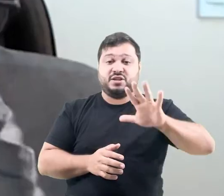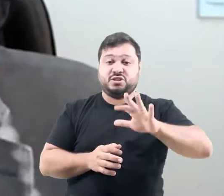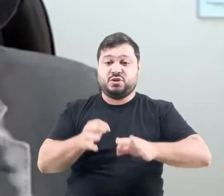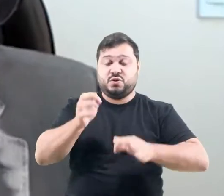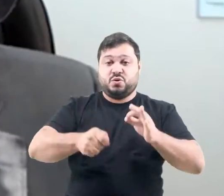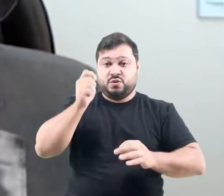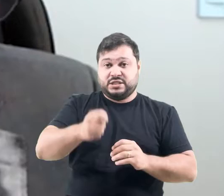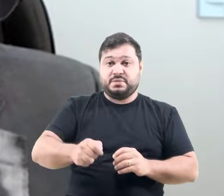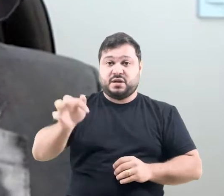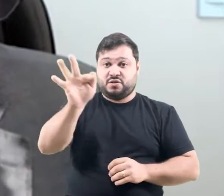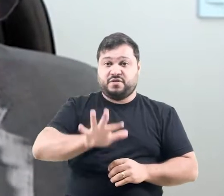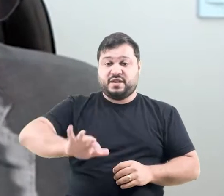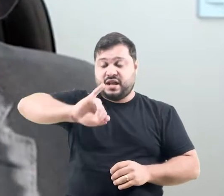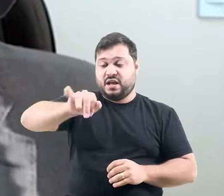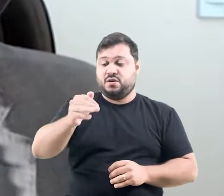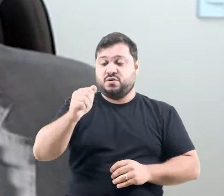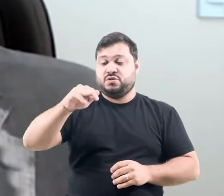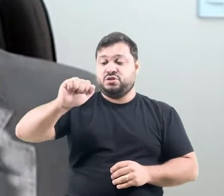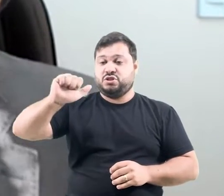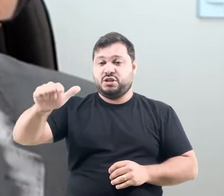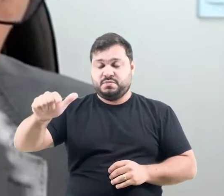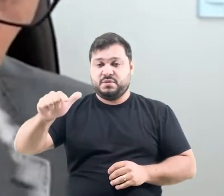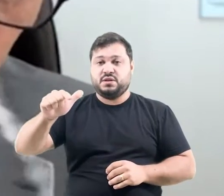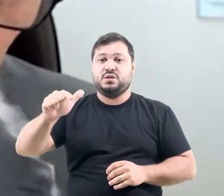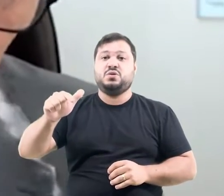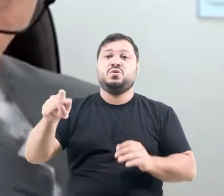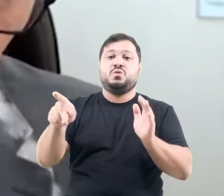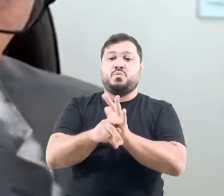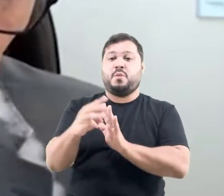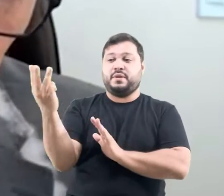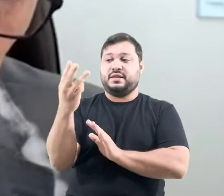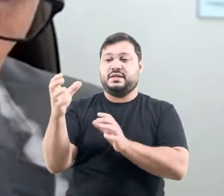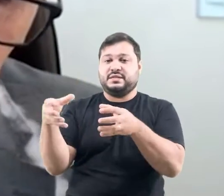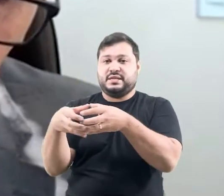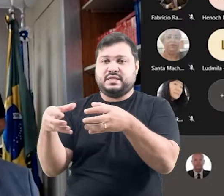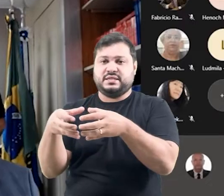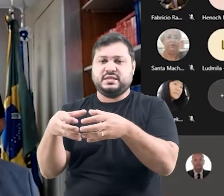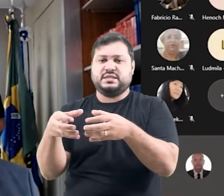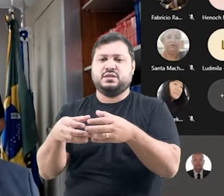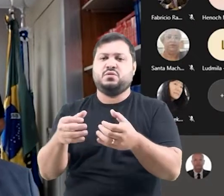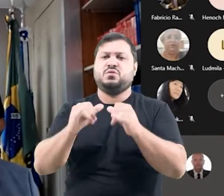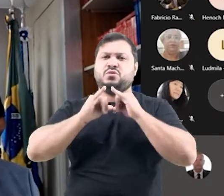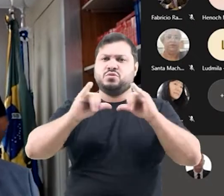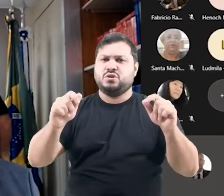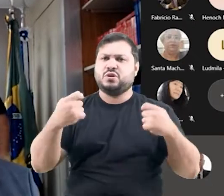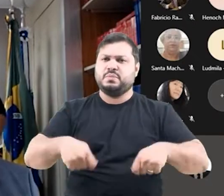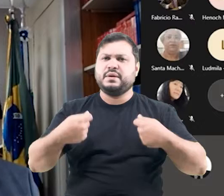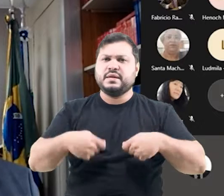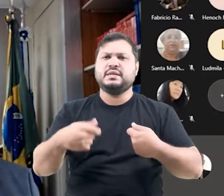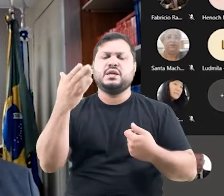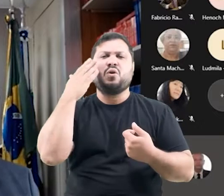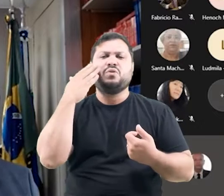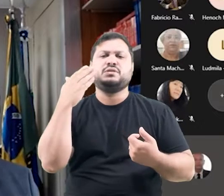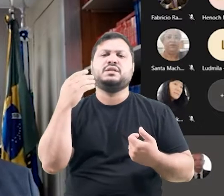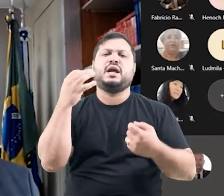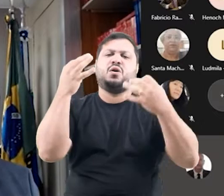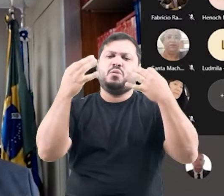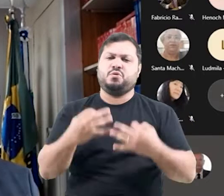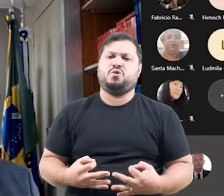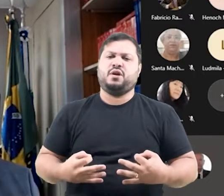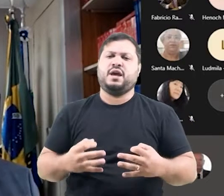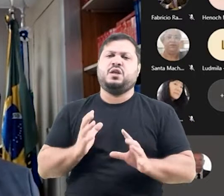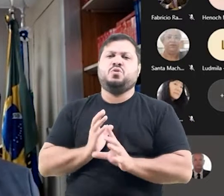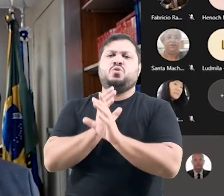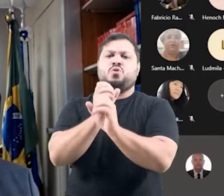Região, o desembargador federal Jamil Rosa de Jesus Oliveira, da Terceira Seção, sustentou que se deve considerar como